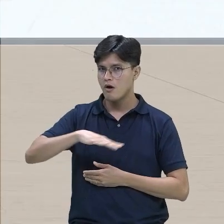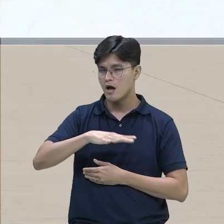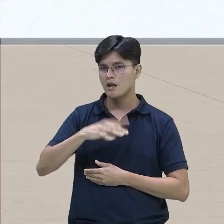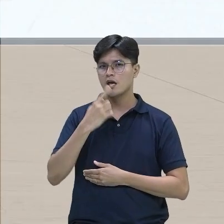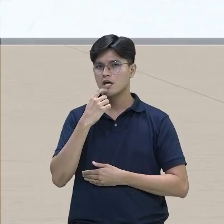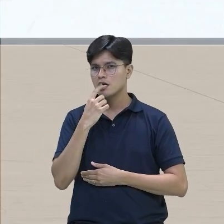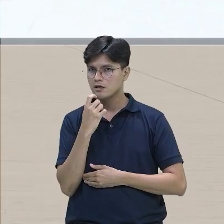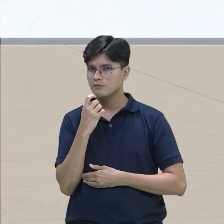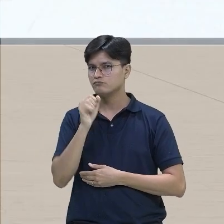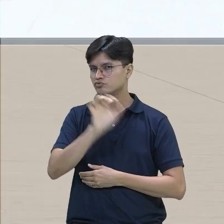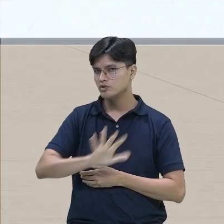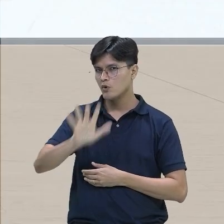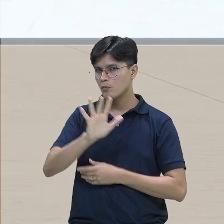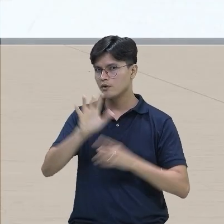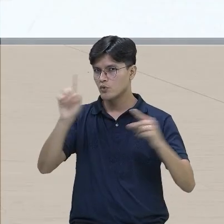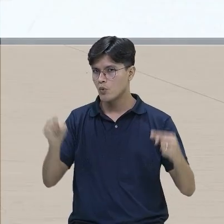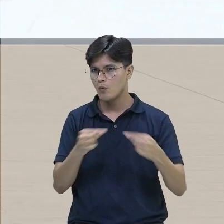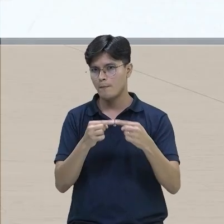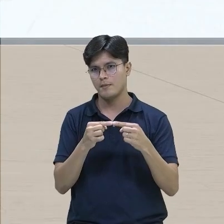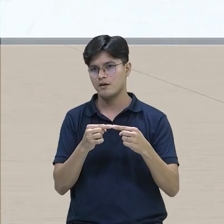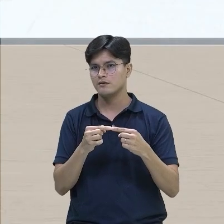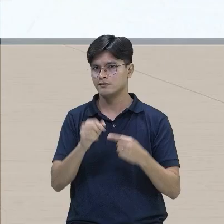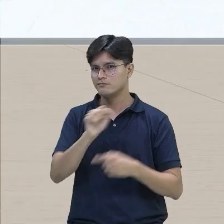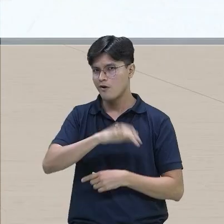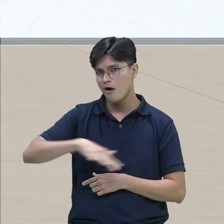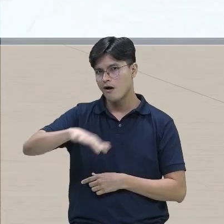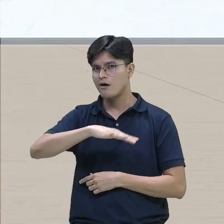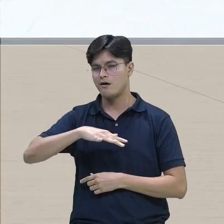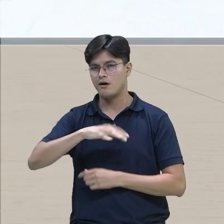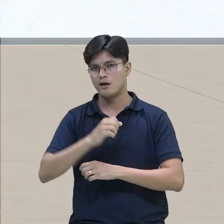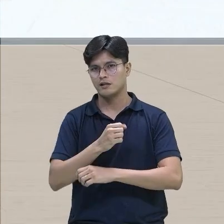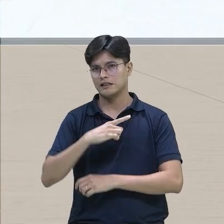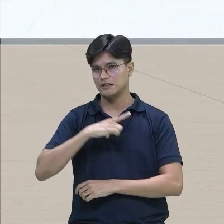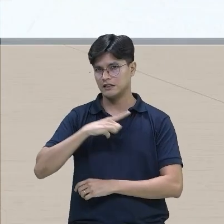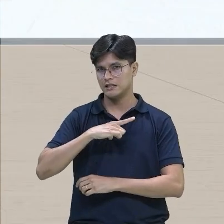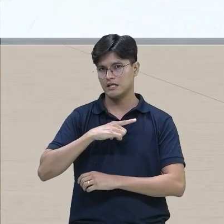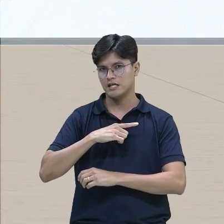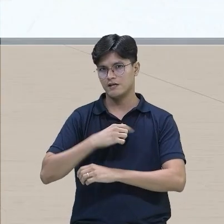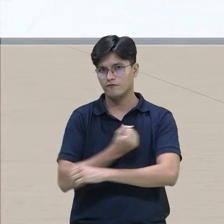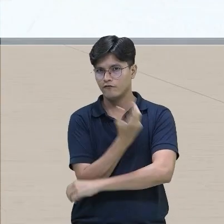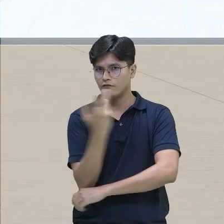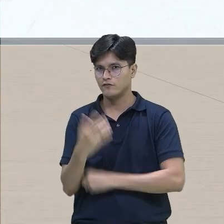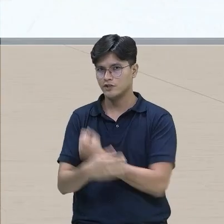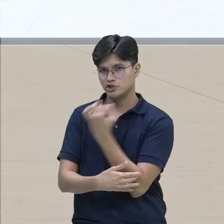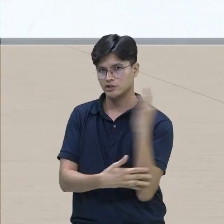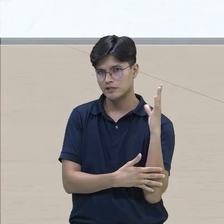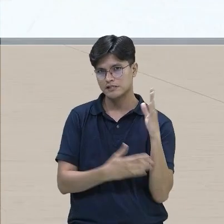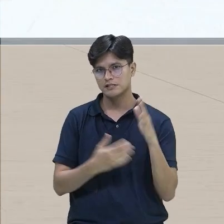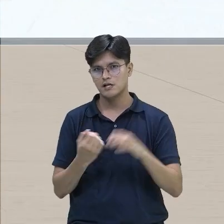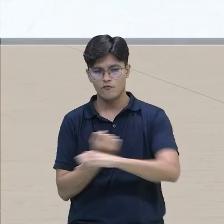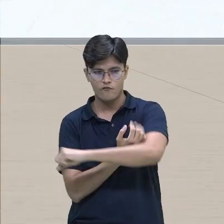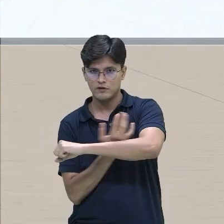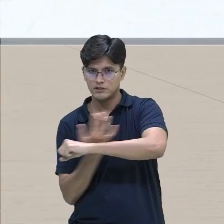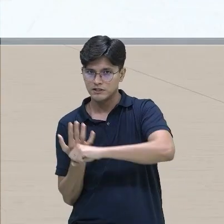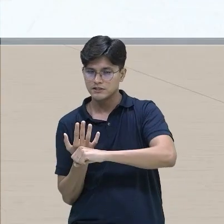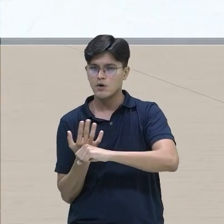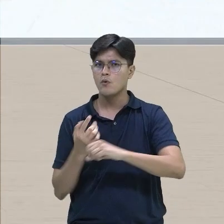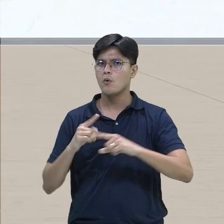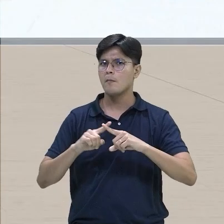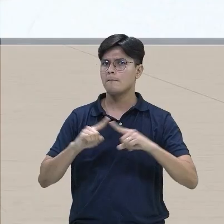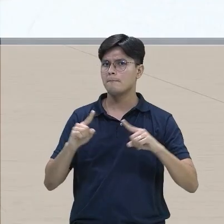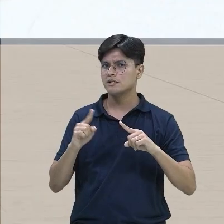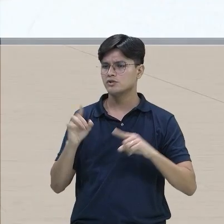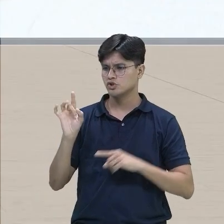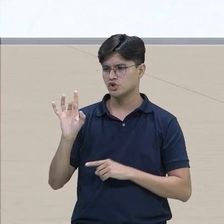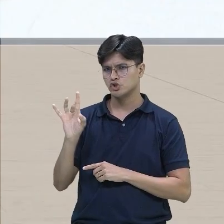relacionado a quê? A parte de vegetação, mas também, não somente aqui no Brasil, tá?